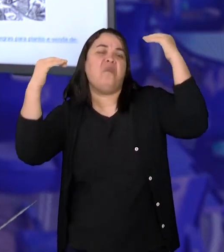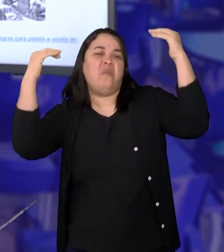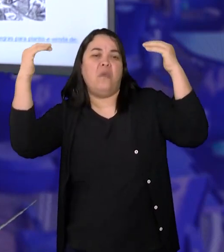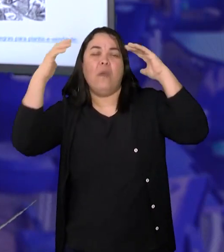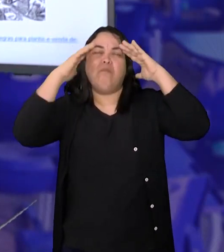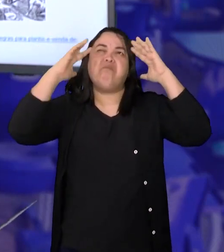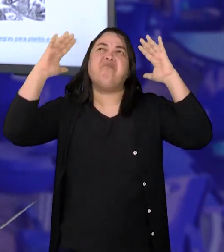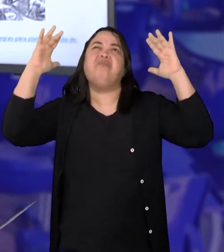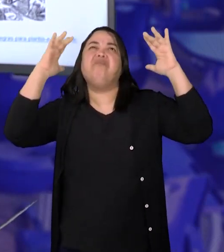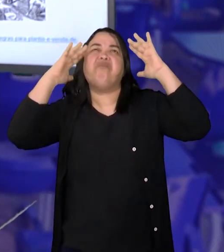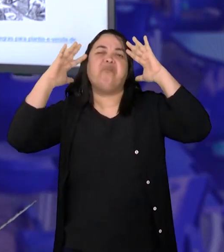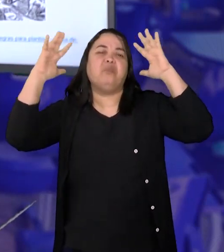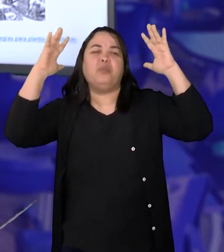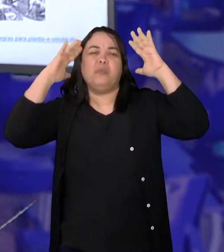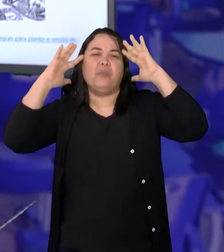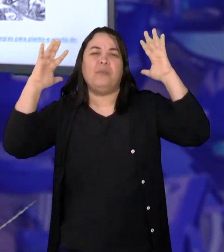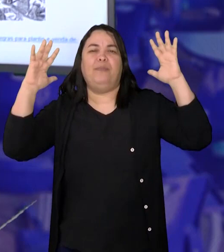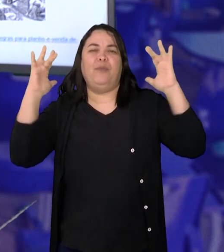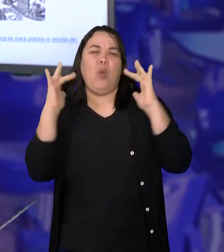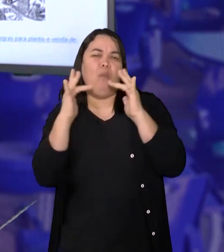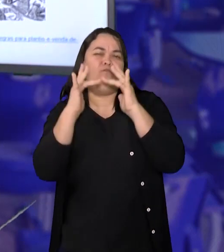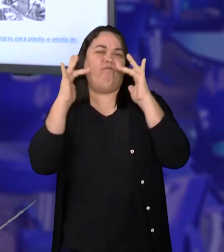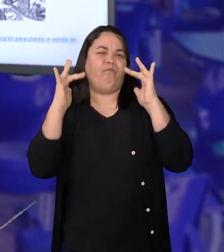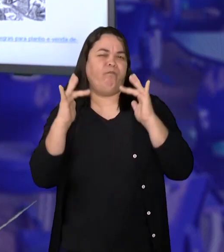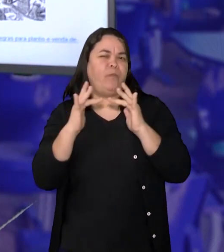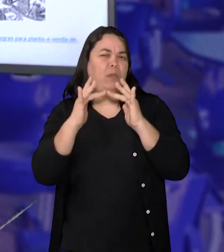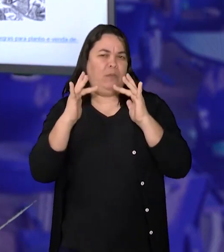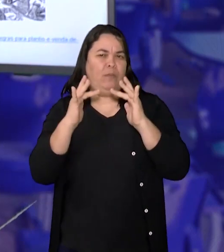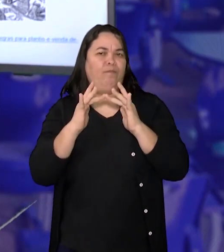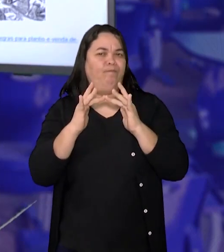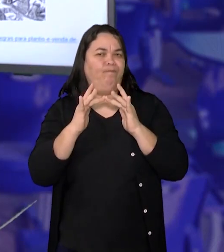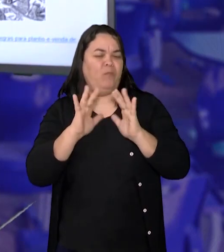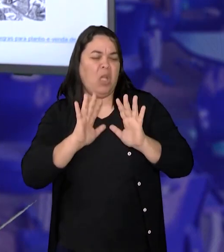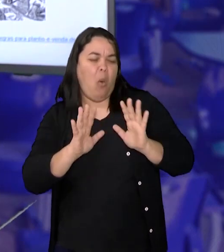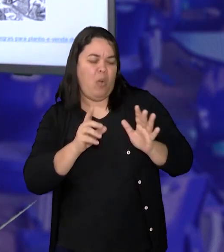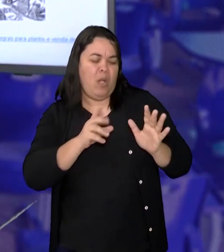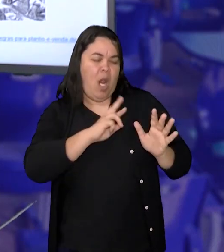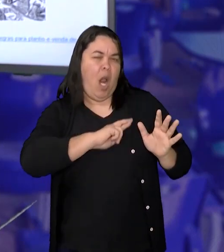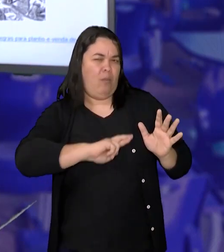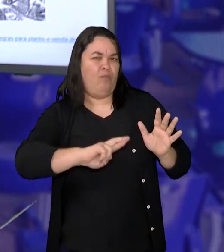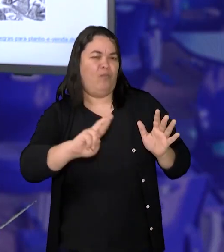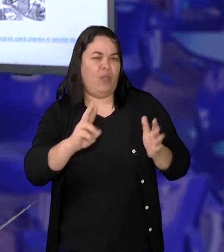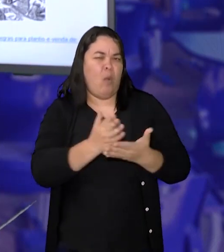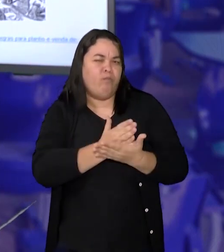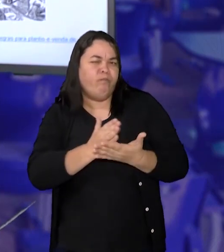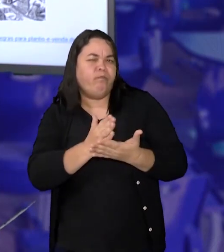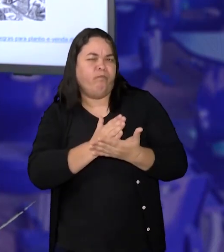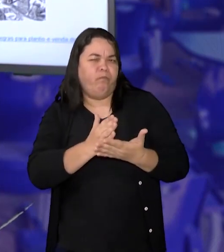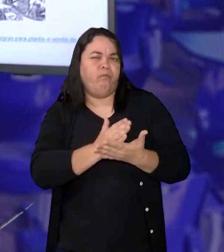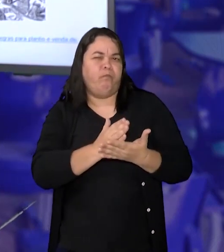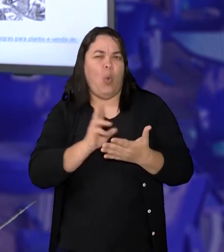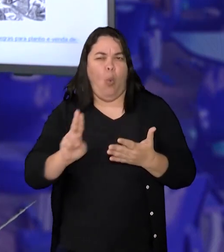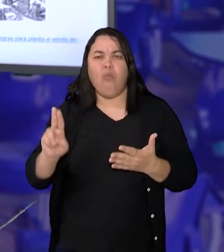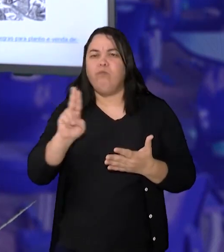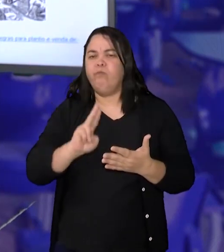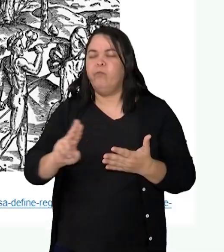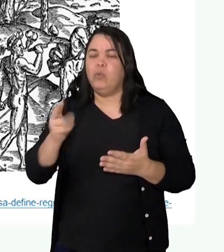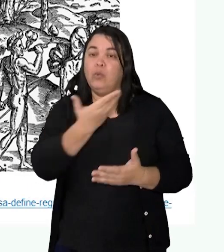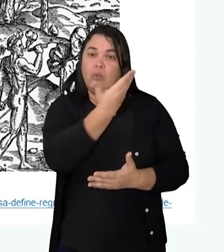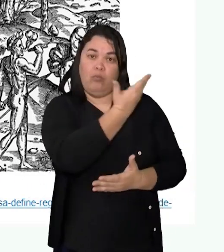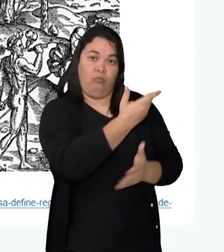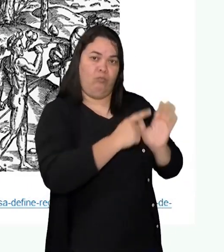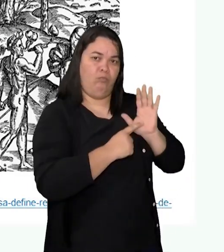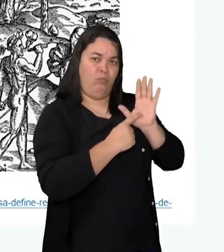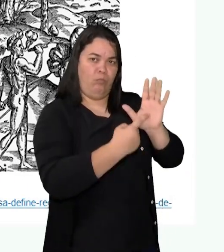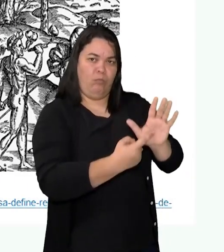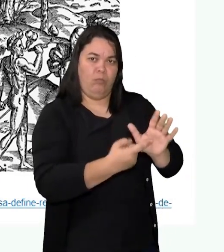que fazem a gente se conectar com os seres superiores, de acordo com algumas religiões, elas são retratadas, por exemplo, nesse quadro aqui,